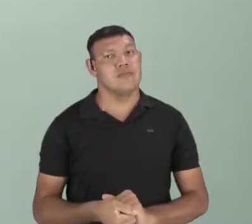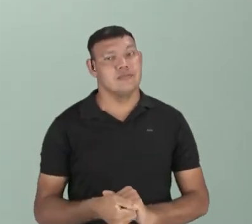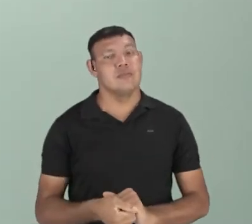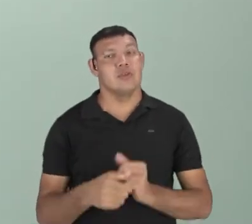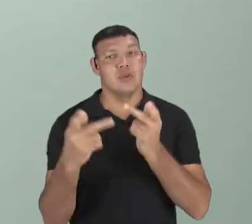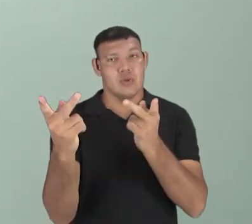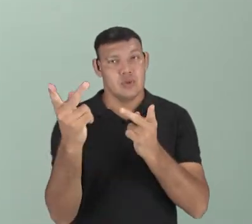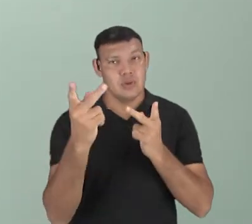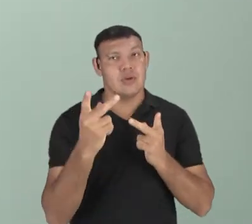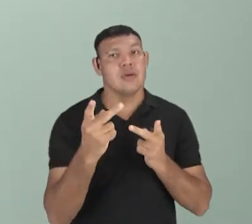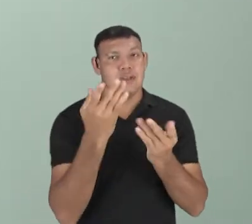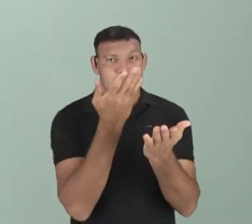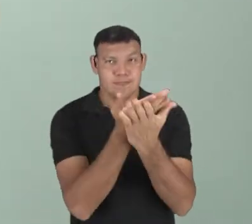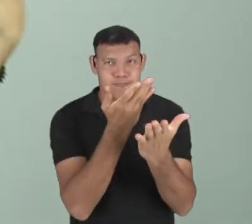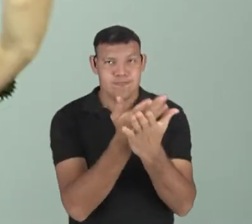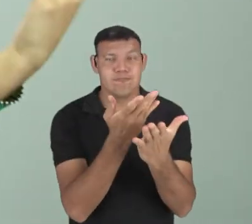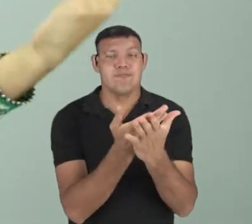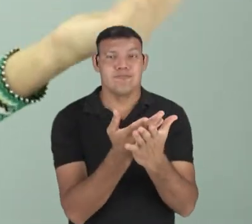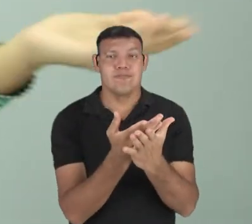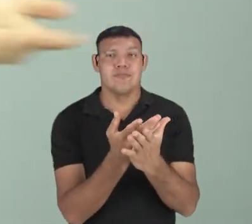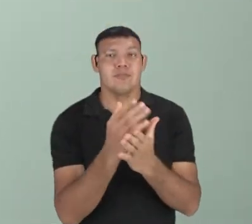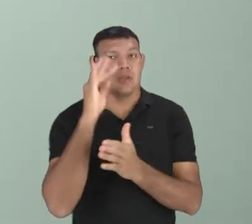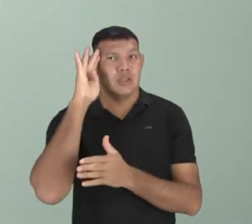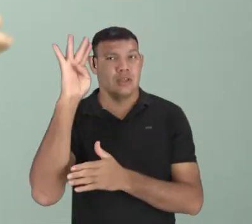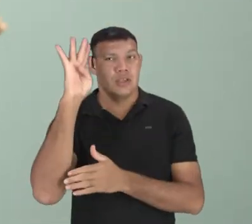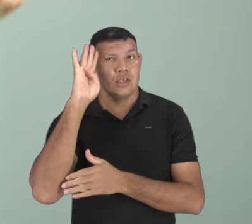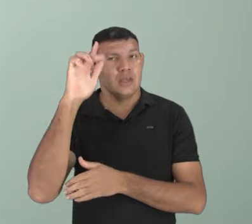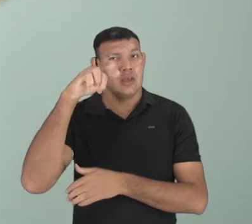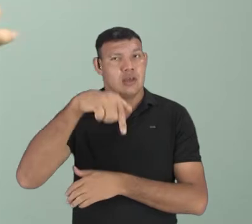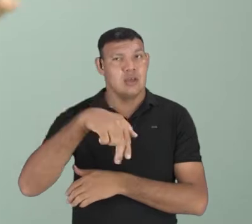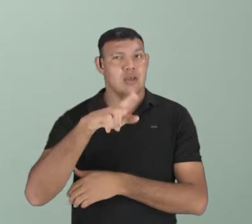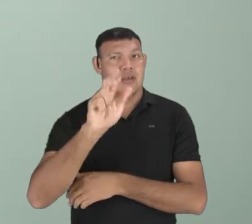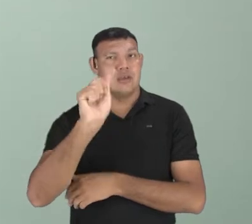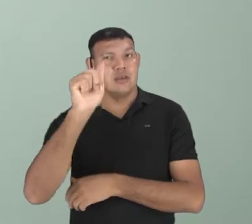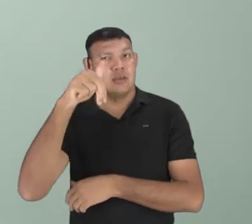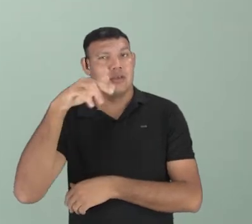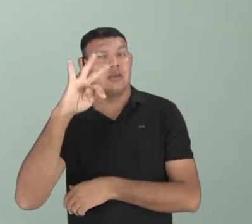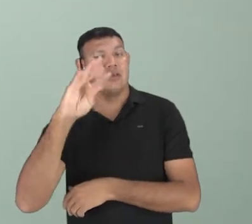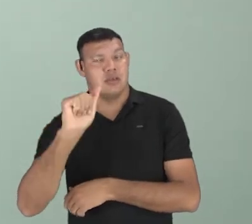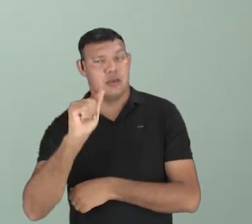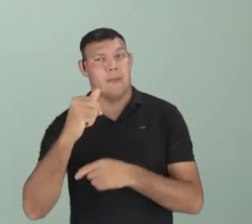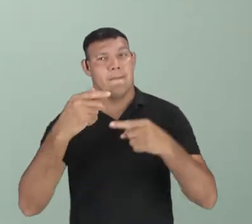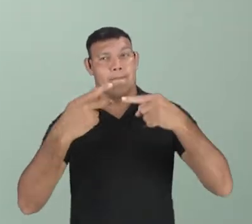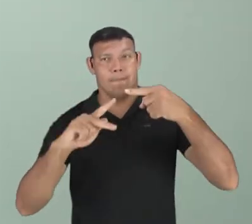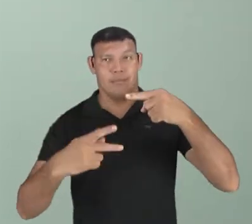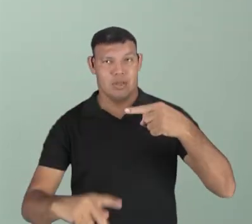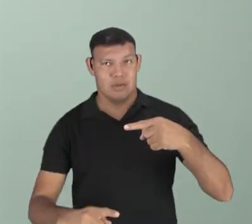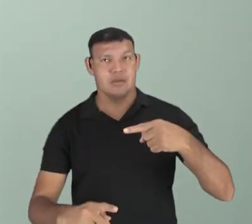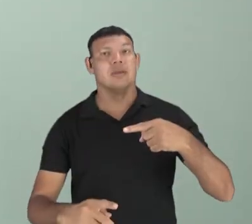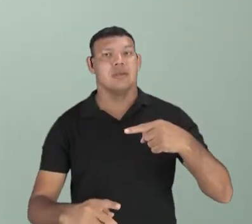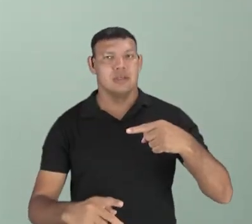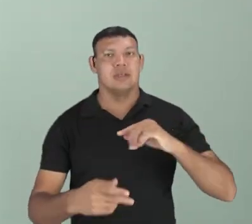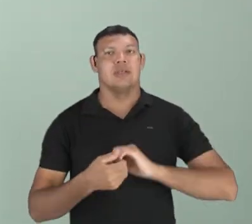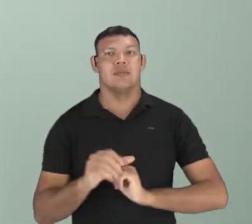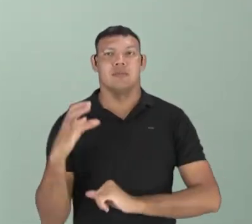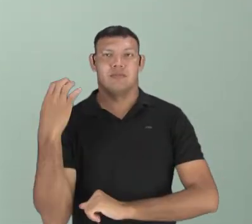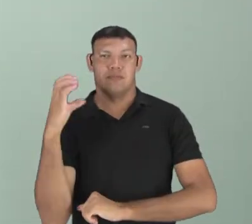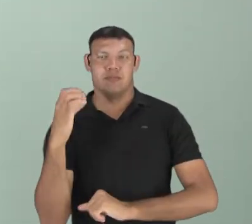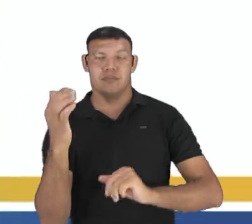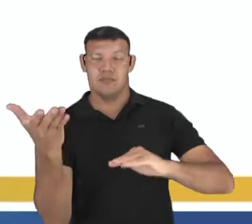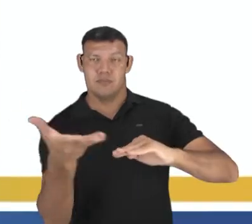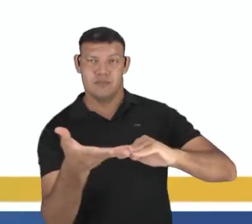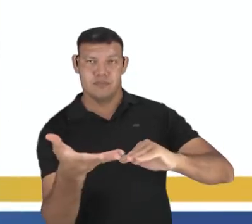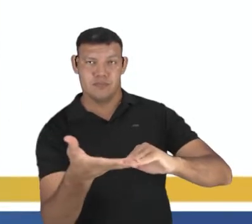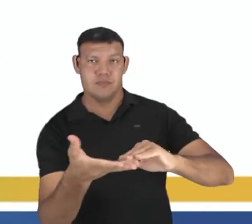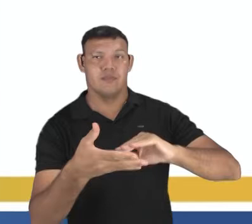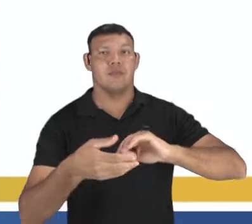sobre a teoria quântica, que ela é o novo paradigma para a ciência contemporânea.